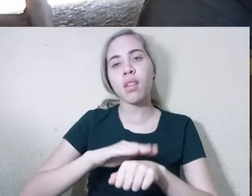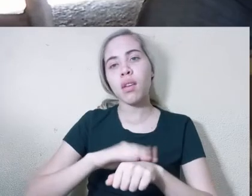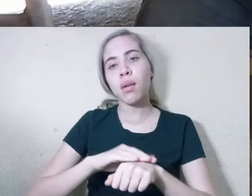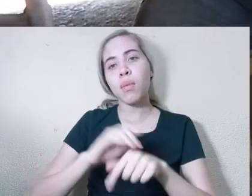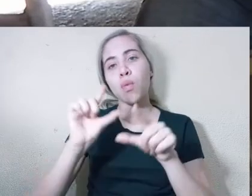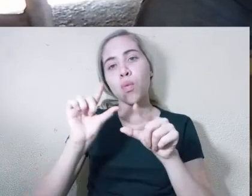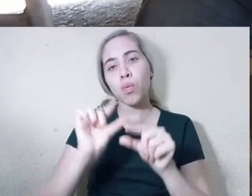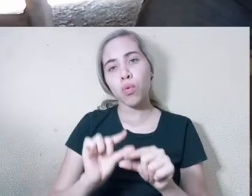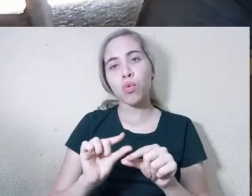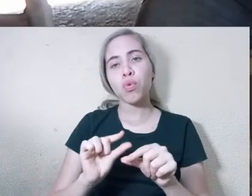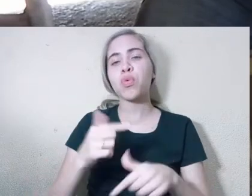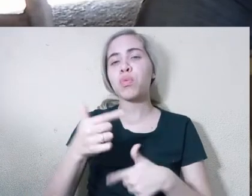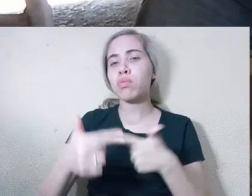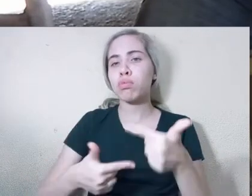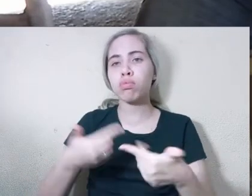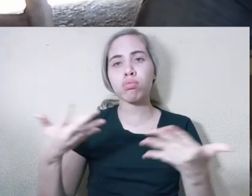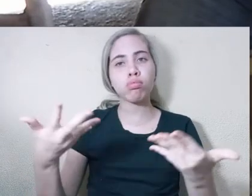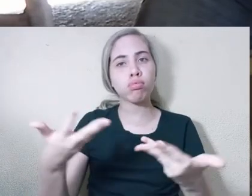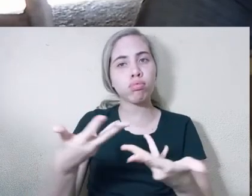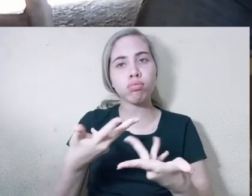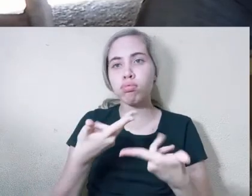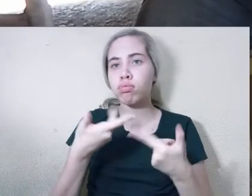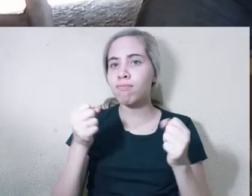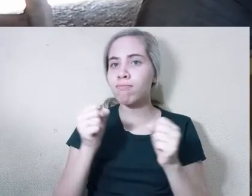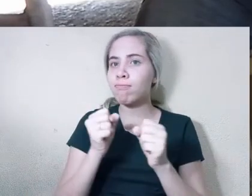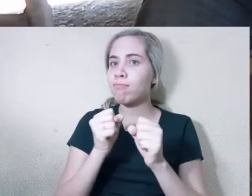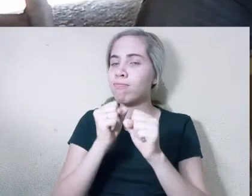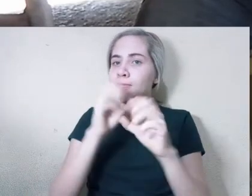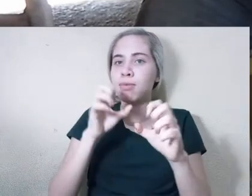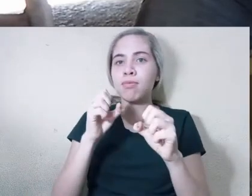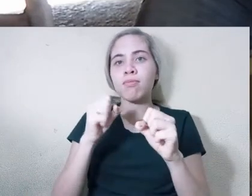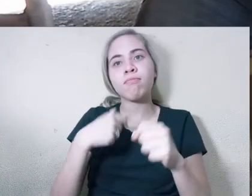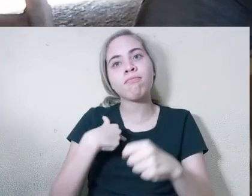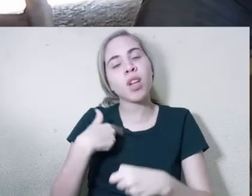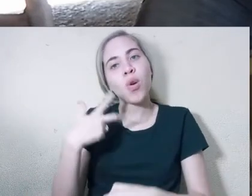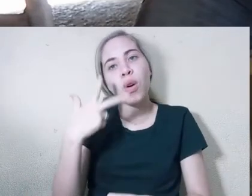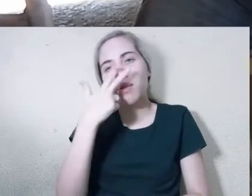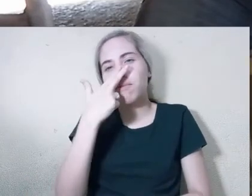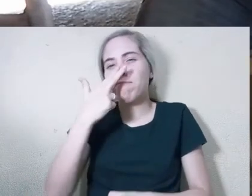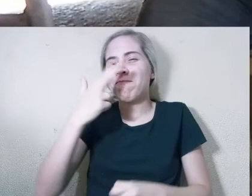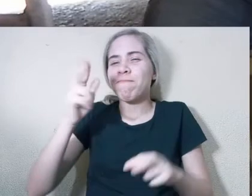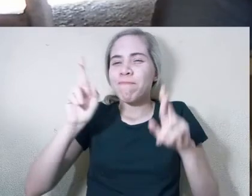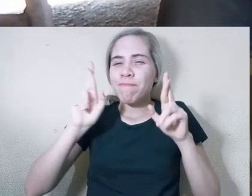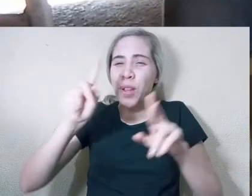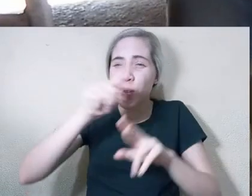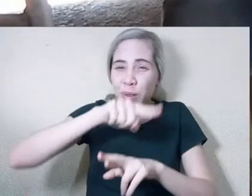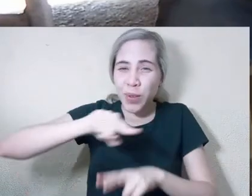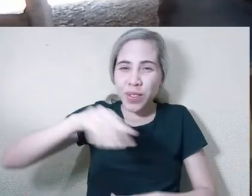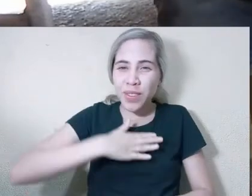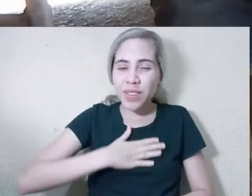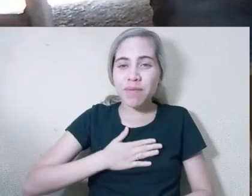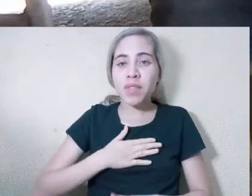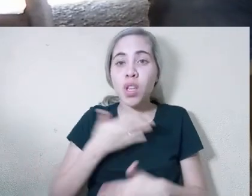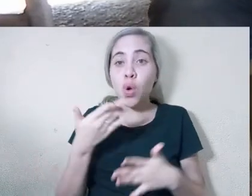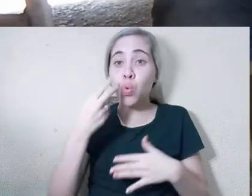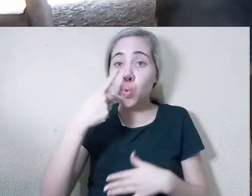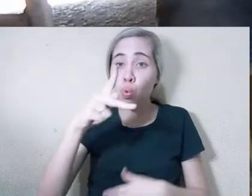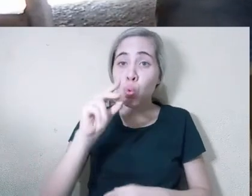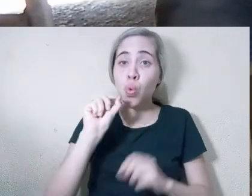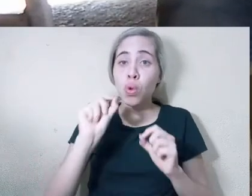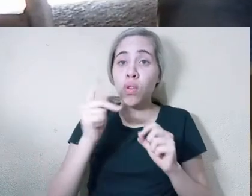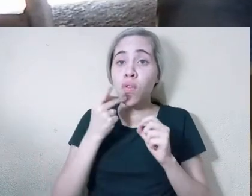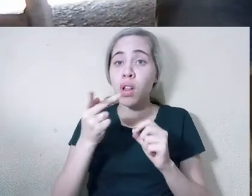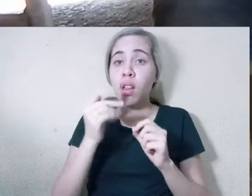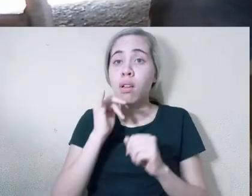mesmo há pouco tempo, um padrão de qualidade impressionante, tá? Espero que vocês tenham gostado. Marquinho, dá